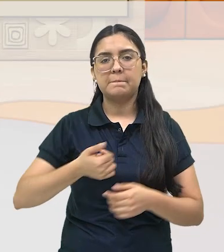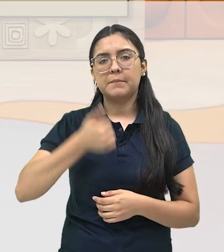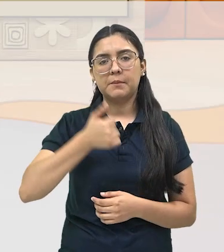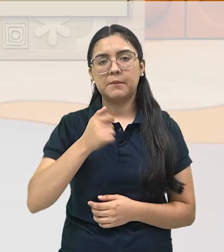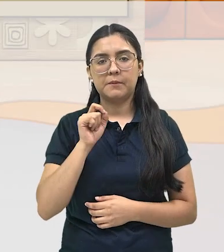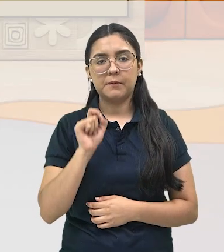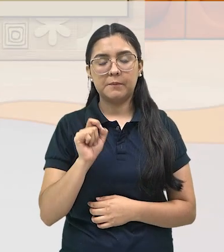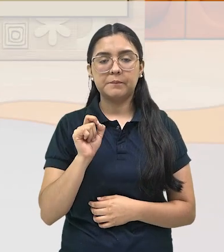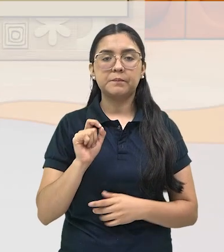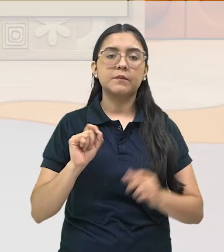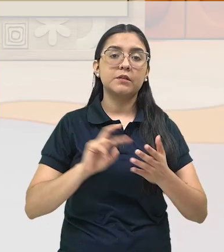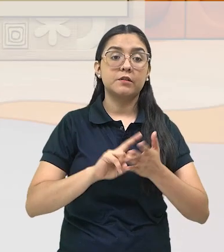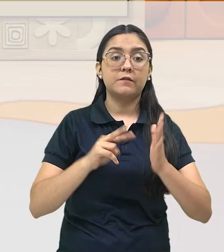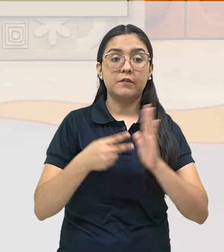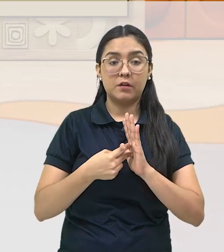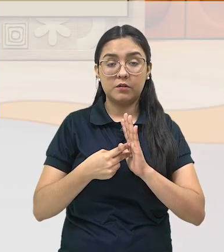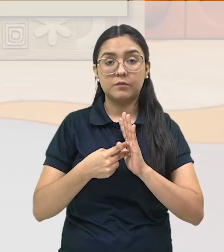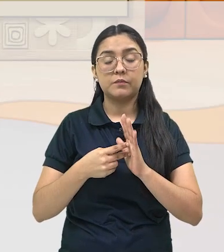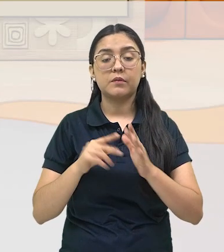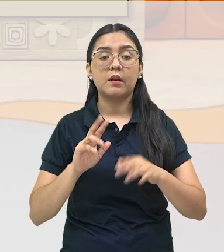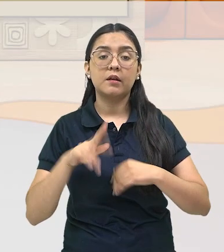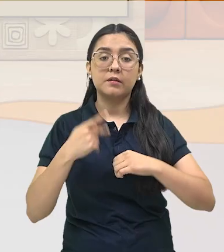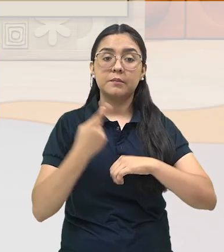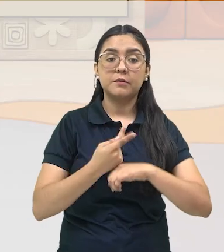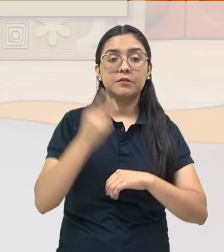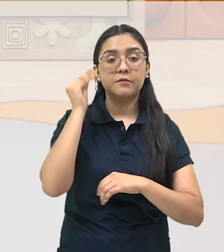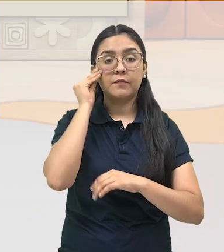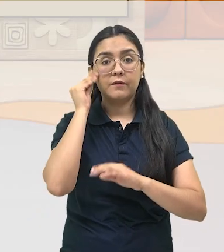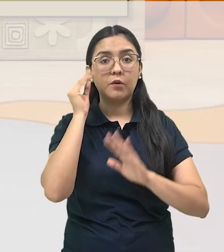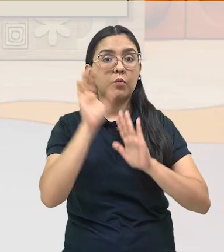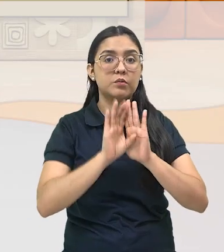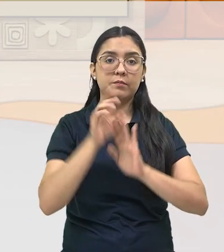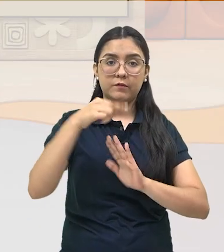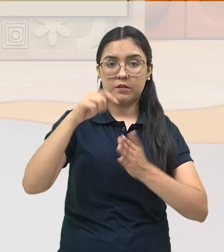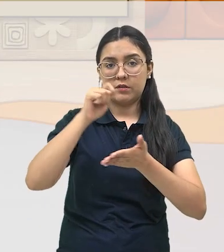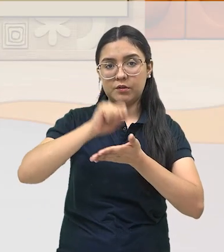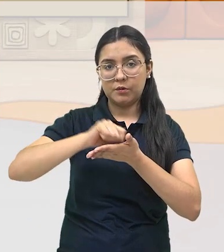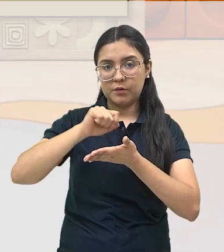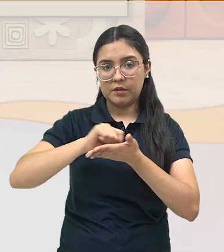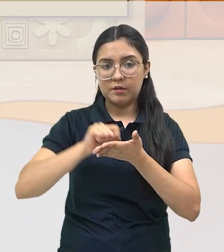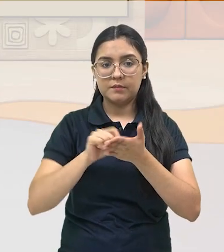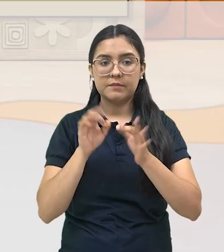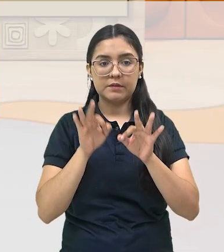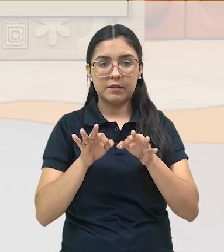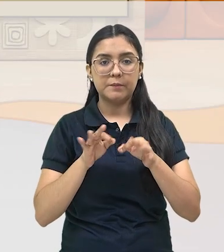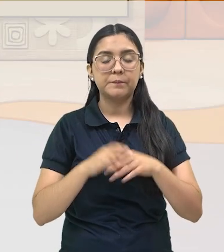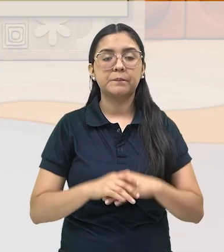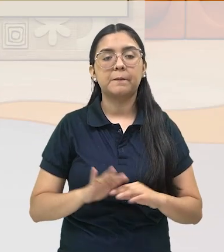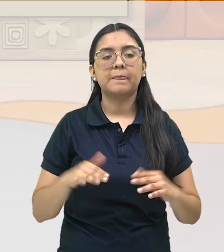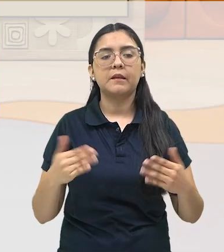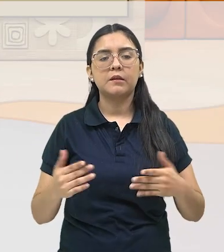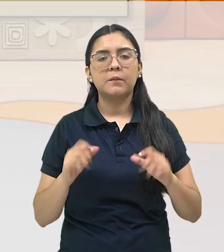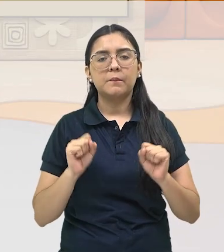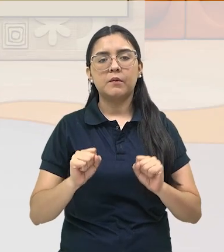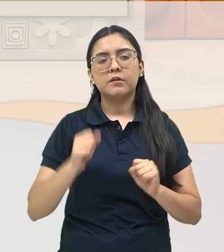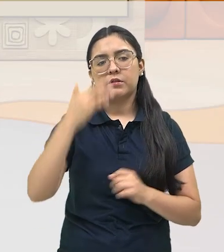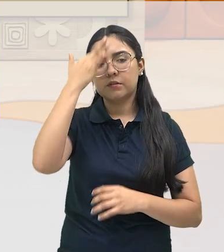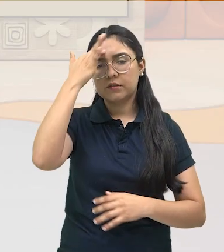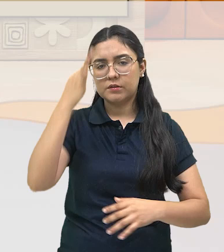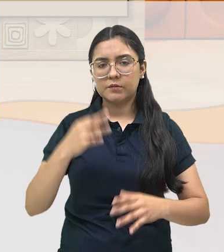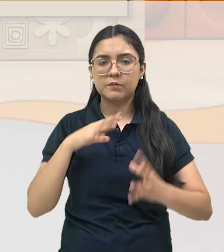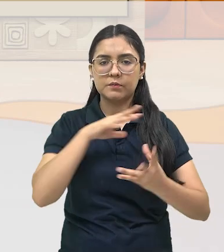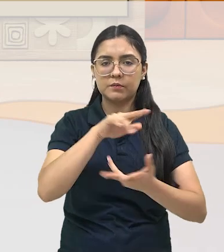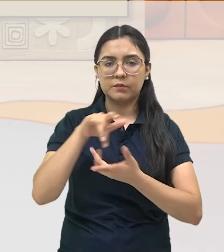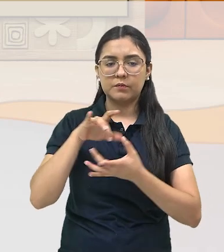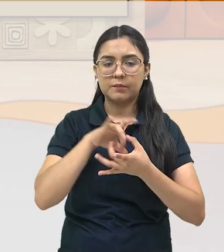para vocês, né, o que é a globalização, e aí a gente verifica o conceito para vocês anotarem, tudo bem? Olha, a gente pode compreender a